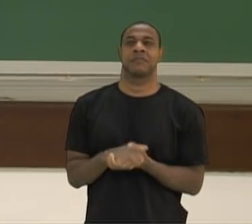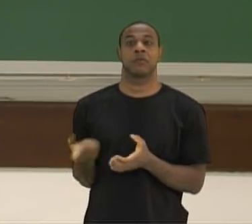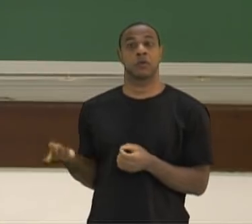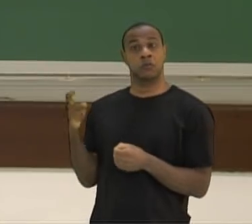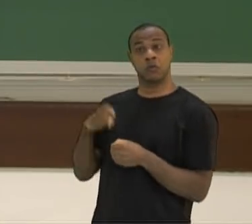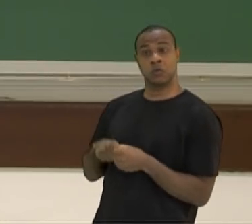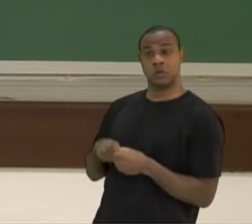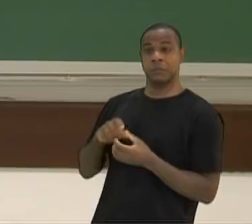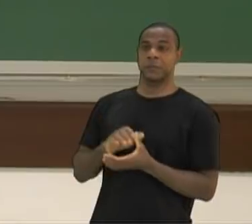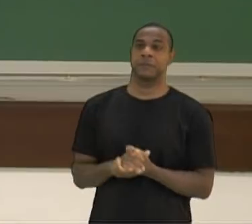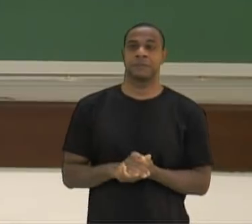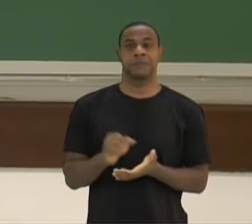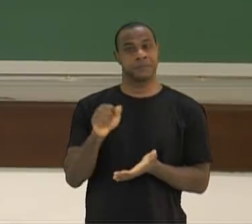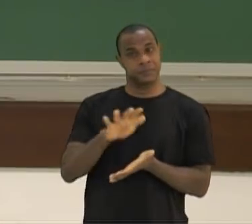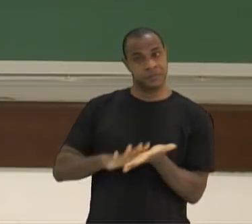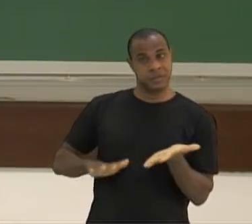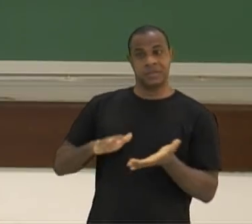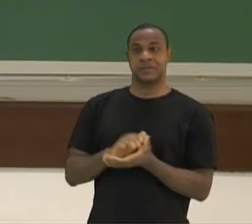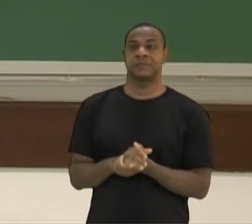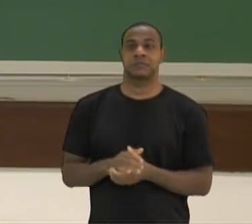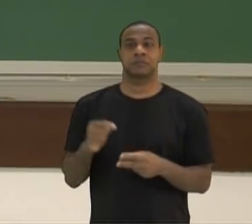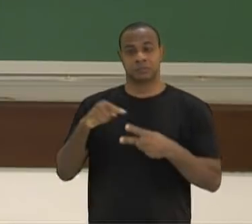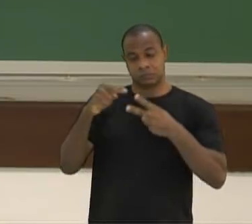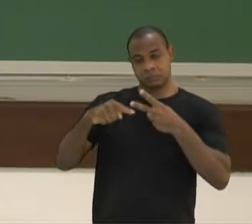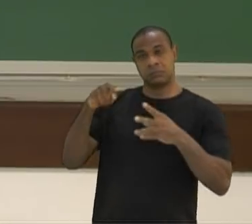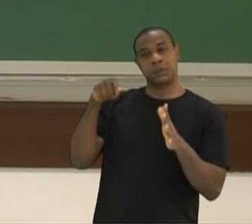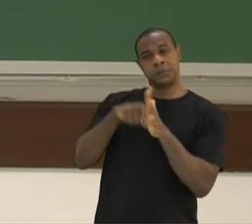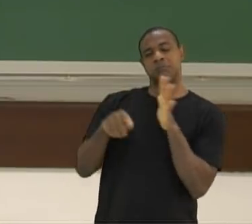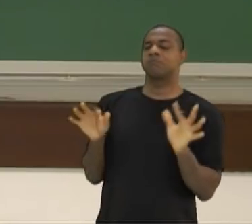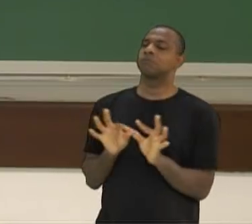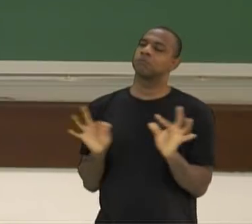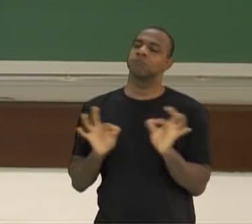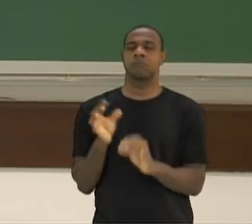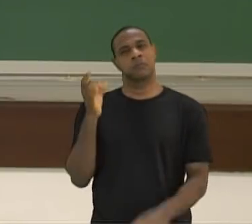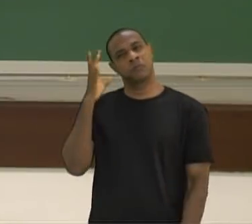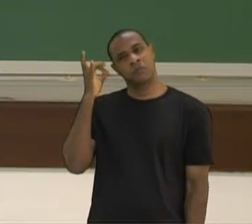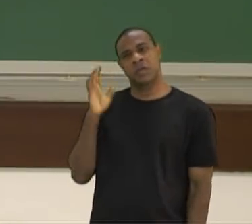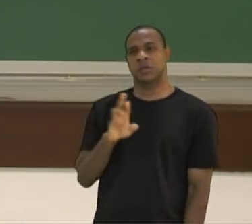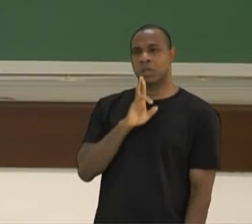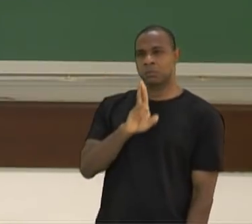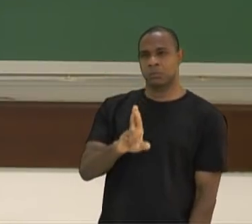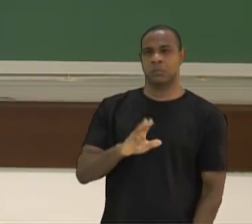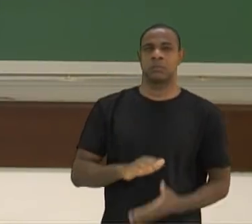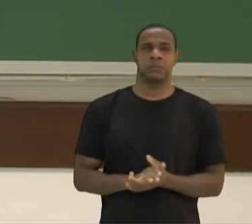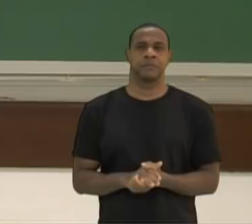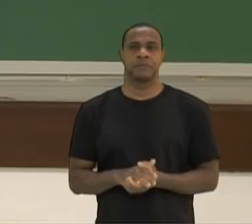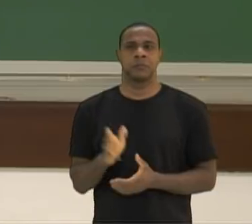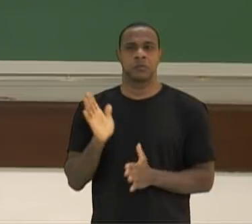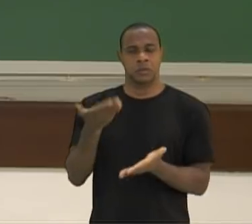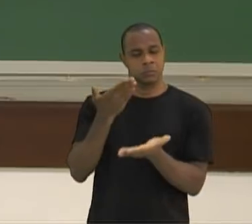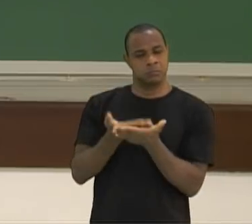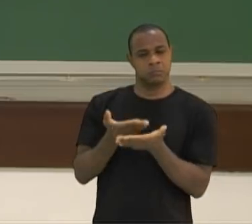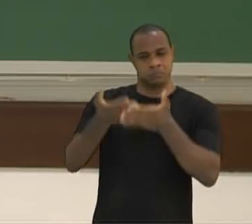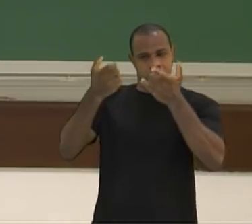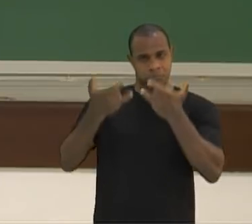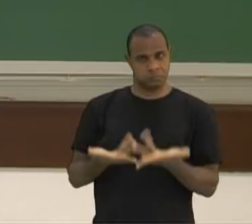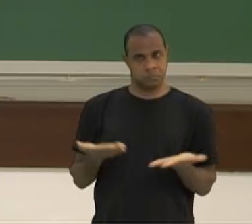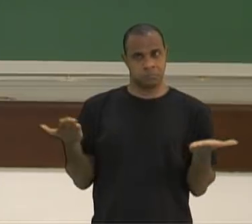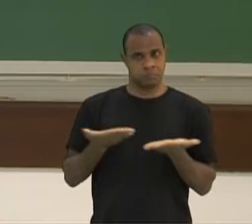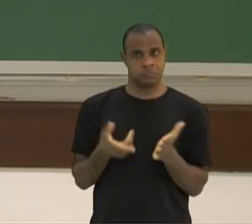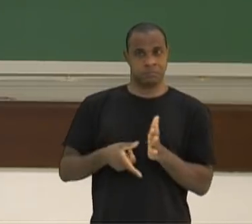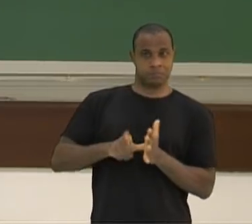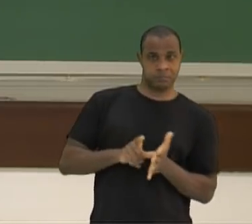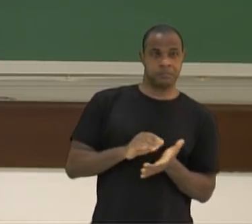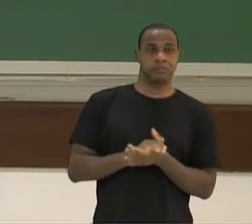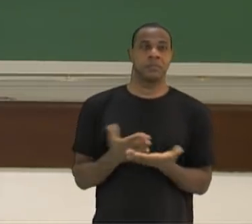Voltamos então ali com atividade, duas perguntinhas bem simples, fáceis de responder, dentro daquilo que a gente trabalhou, né? Então a